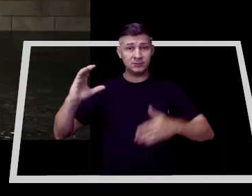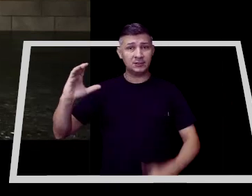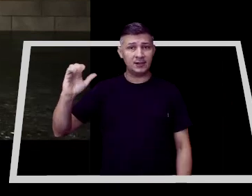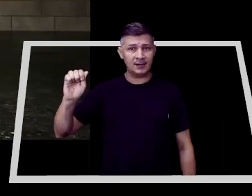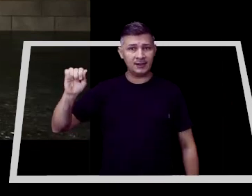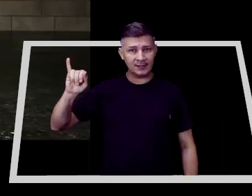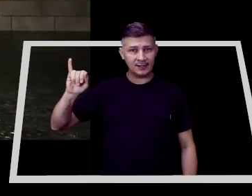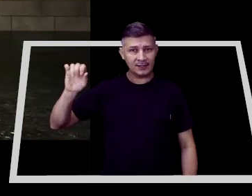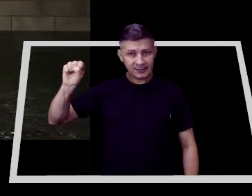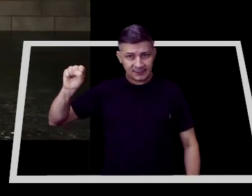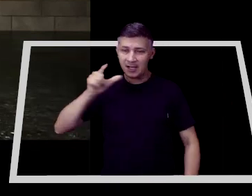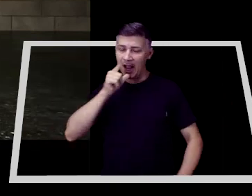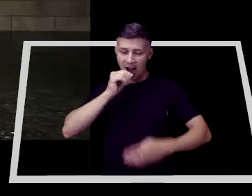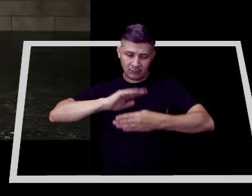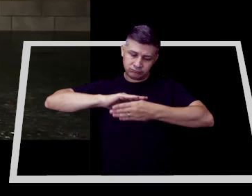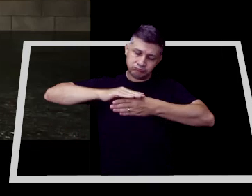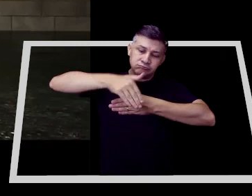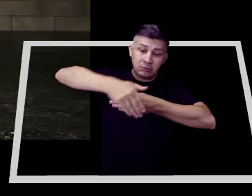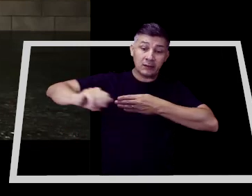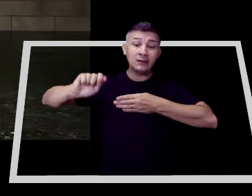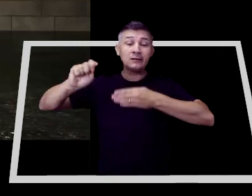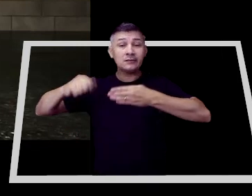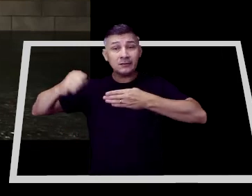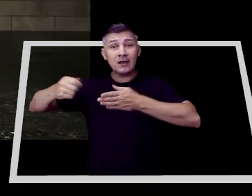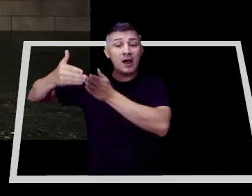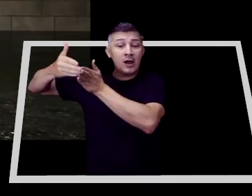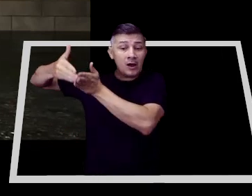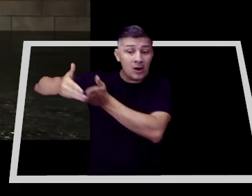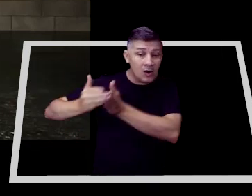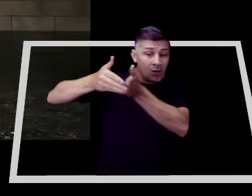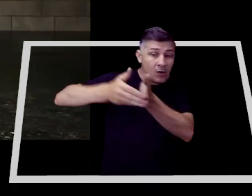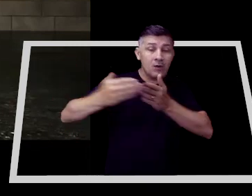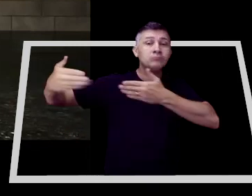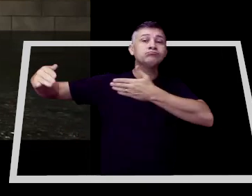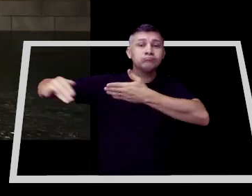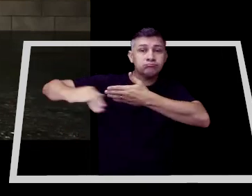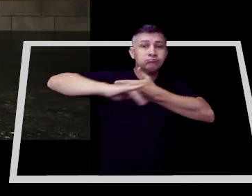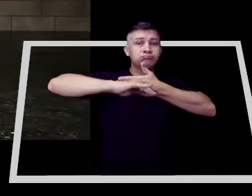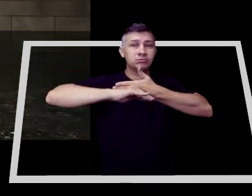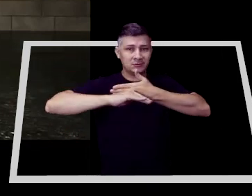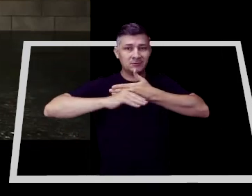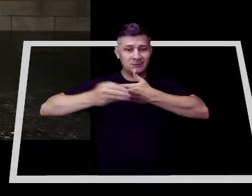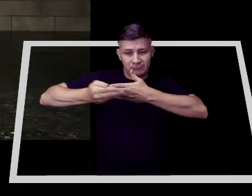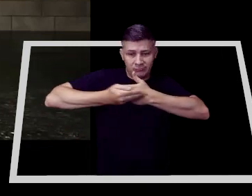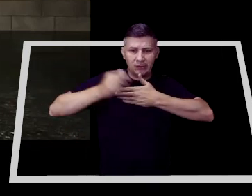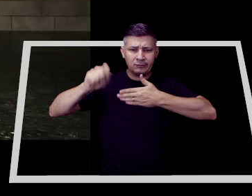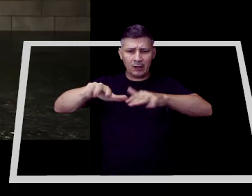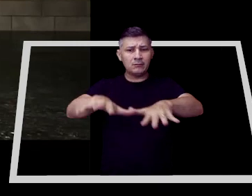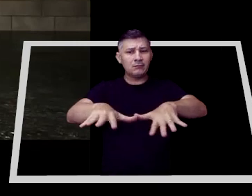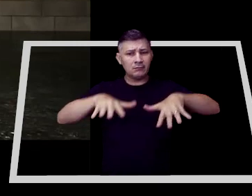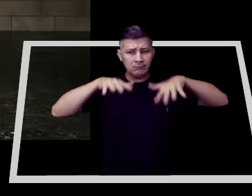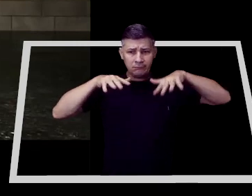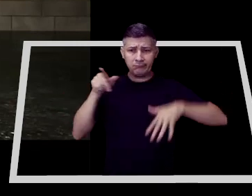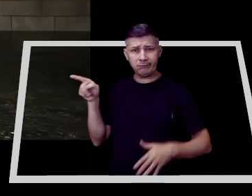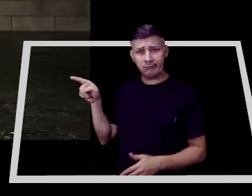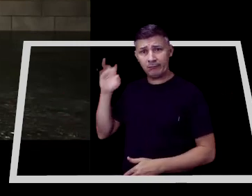cais, em relação ao cais, seria possível a inserção de embarcações dentro desse espaço. A gente pode ver ali um